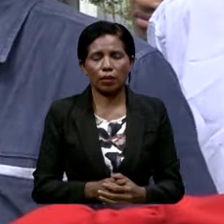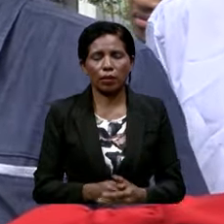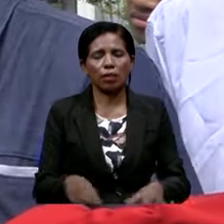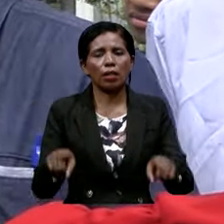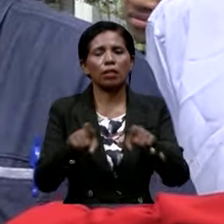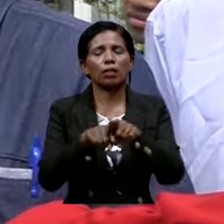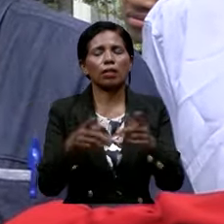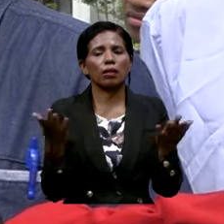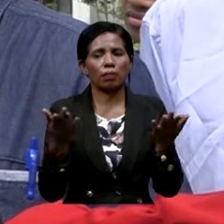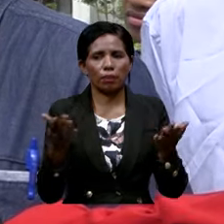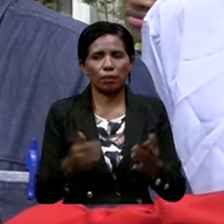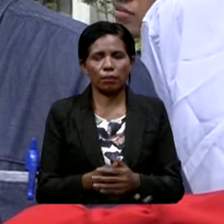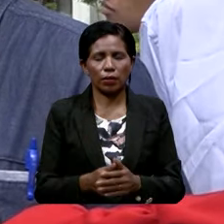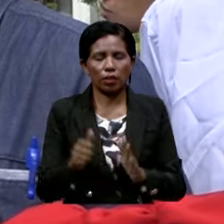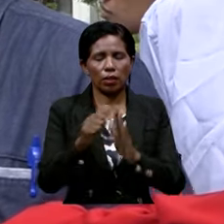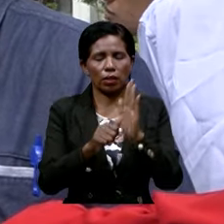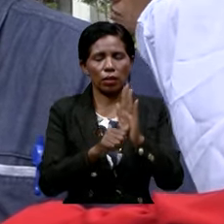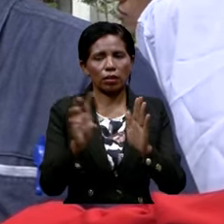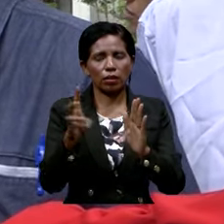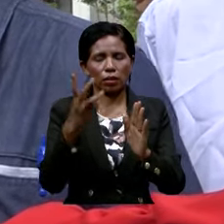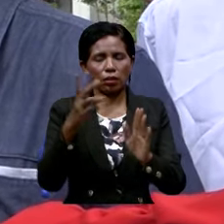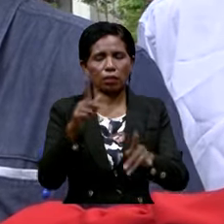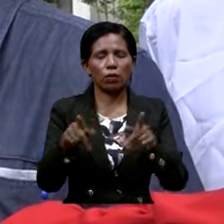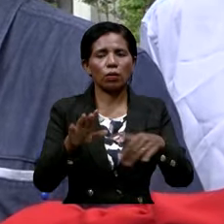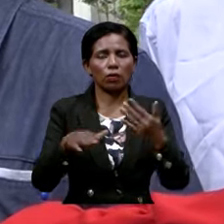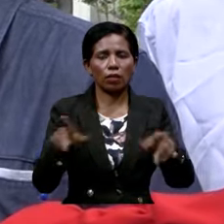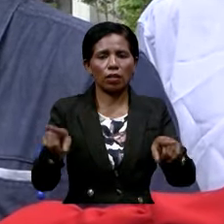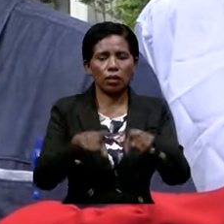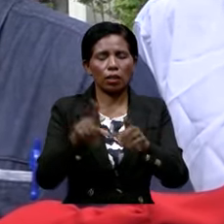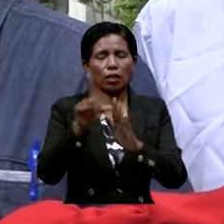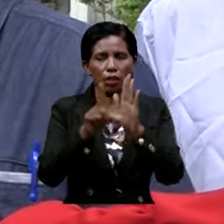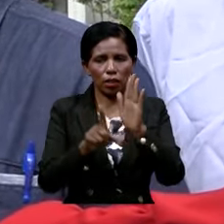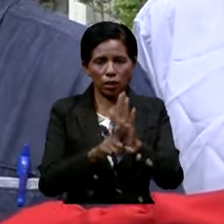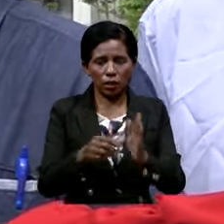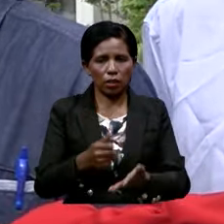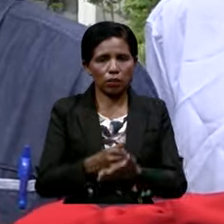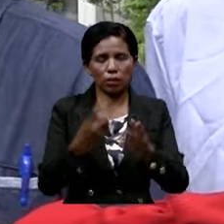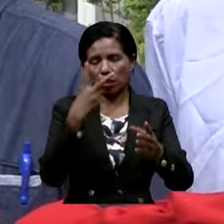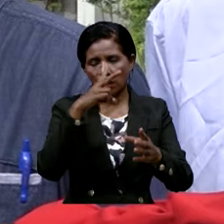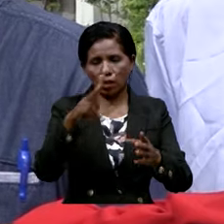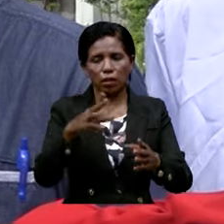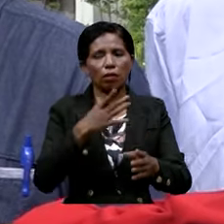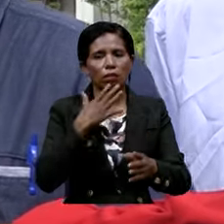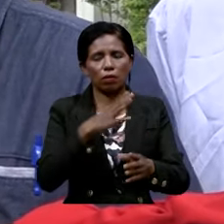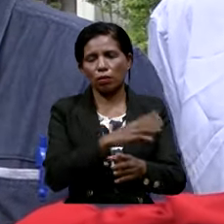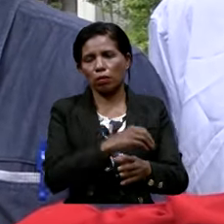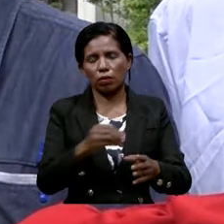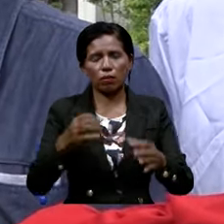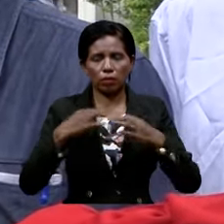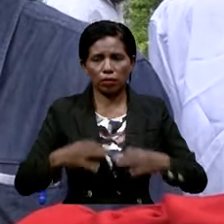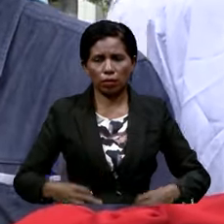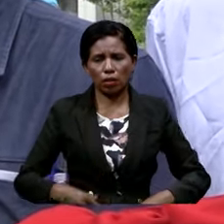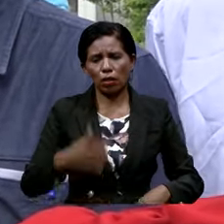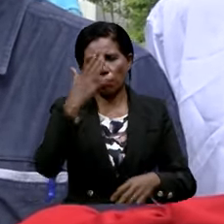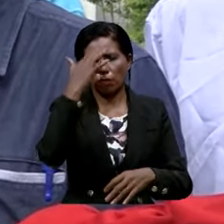be artigo 16 de emoto tanes en el anyway. Tratamento nela harai para sa core de físico mental. Está mas